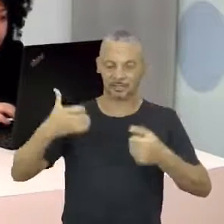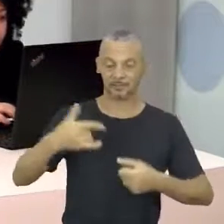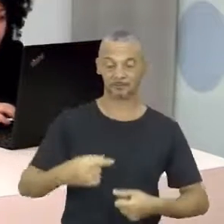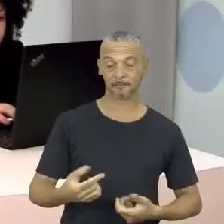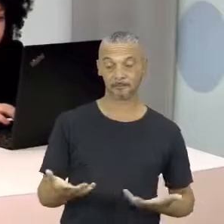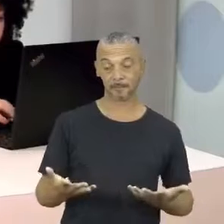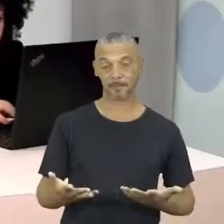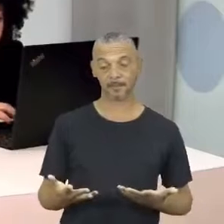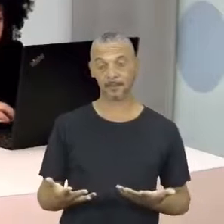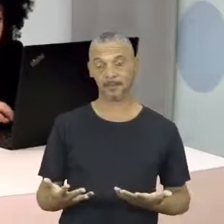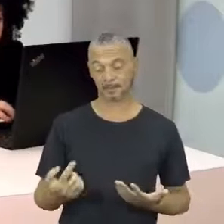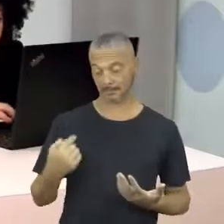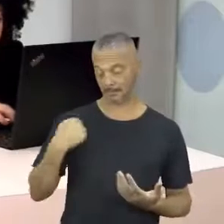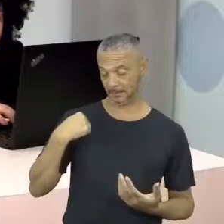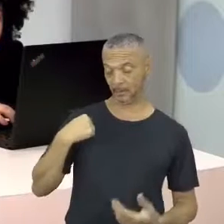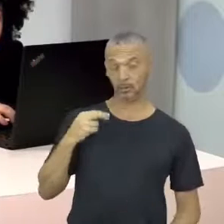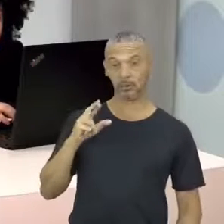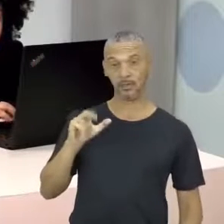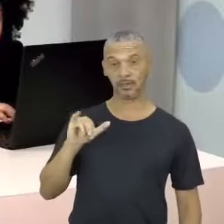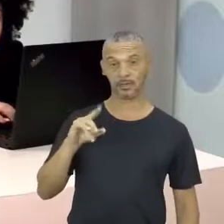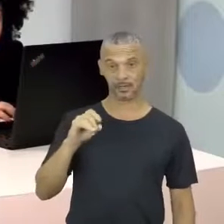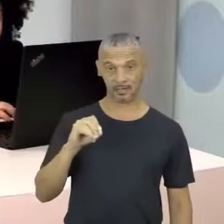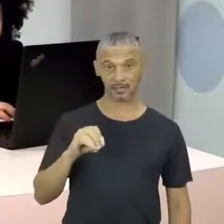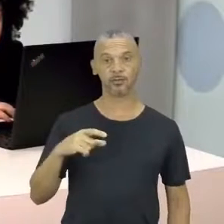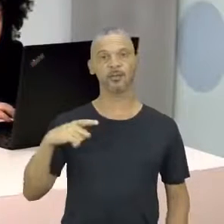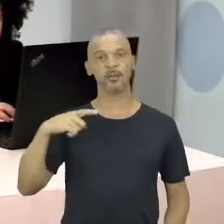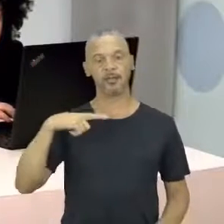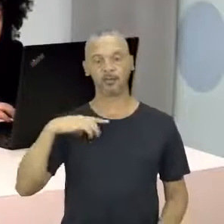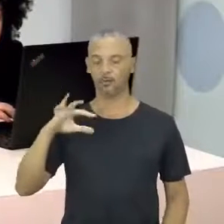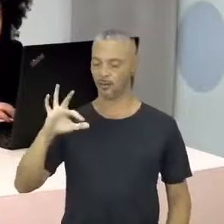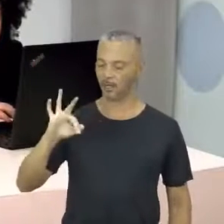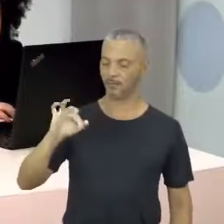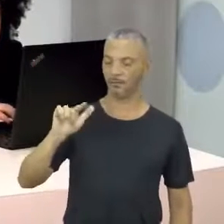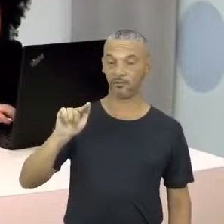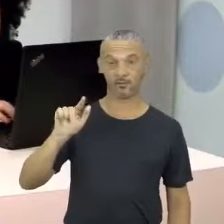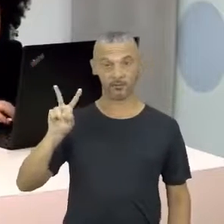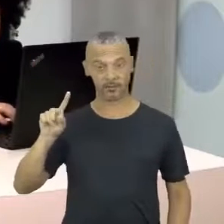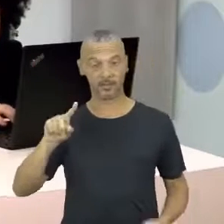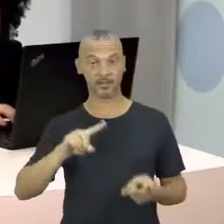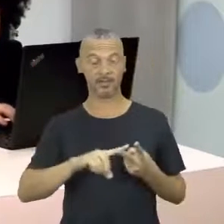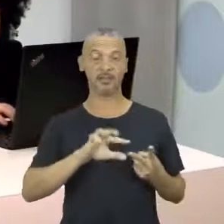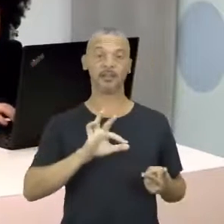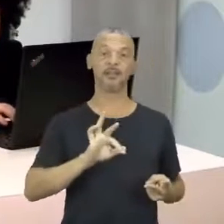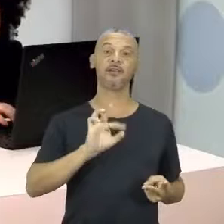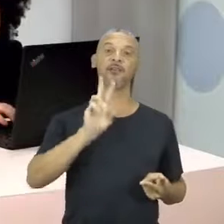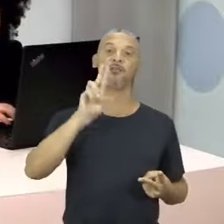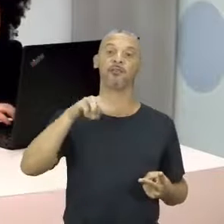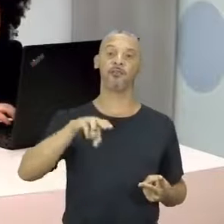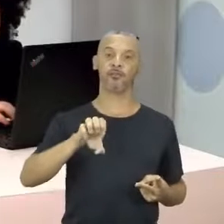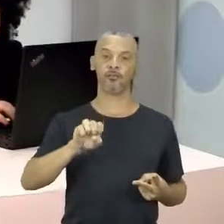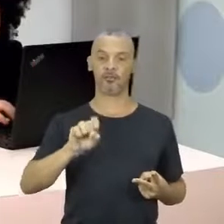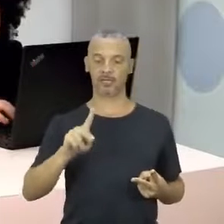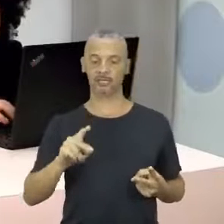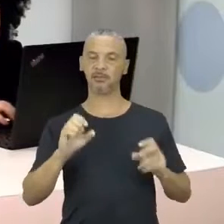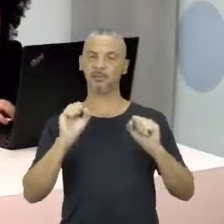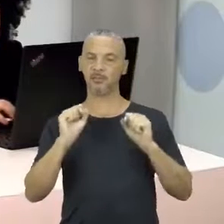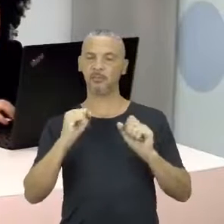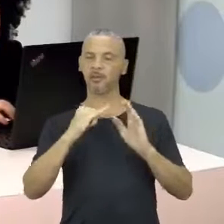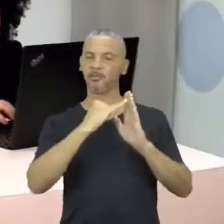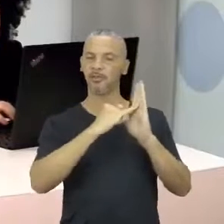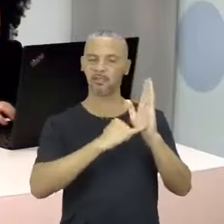né? No meu caso, eu fiz o processo da FGV e da VUNESP. Posso fazer minha inscrição normalmente para